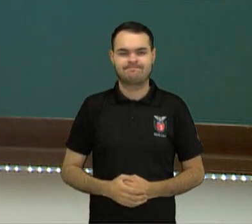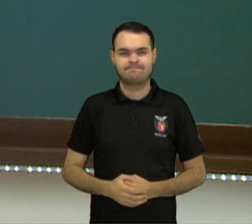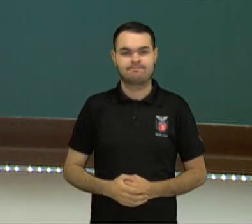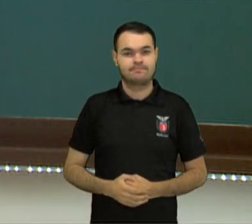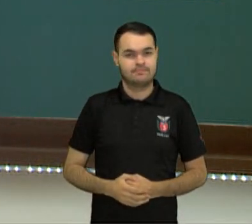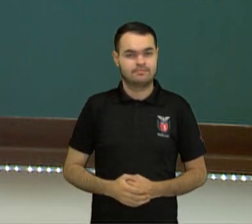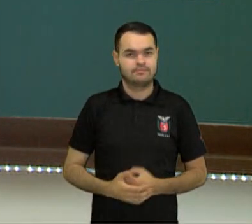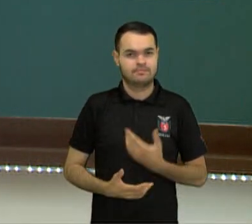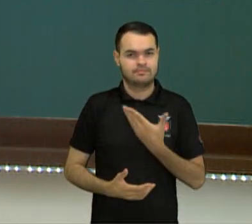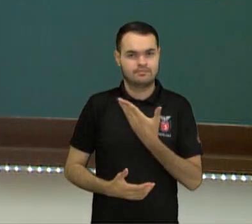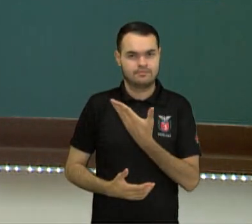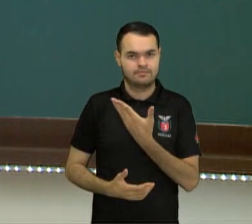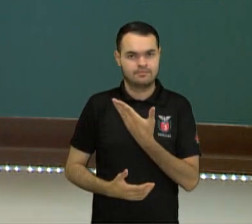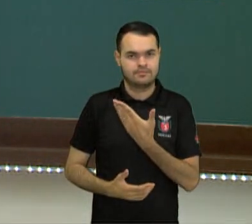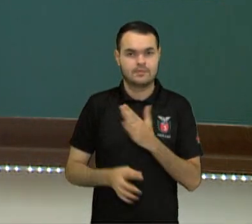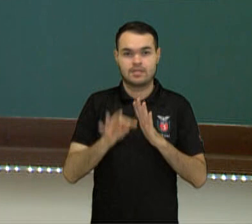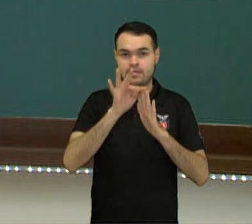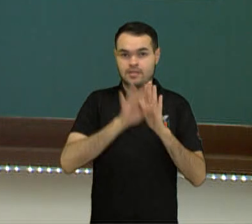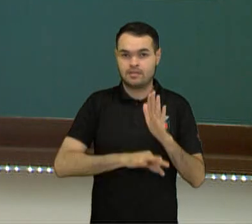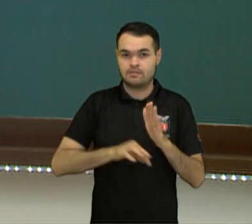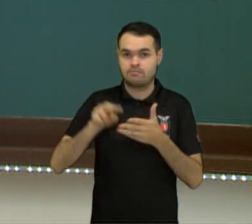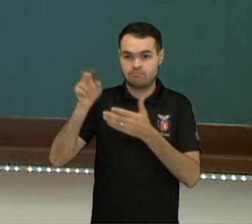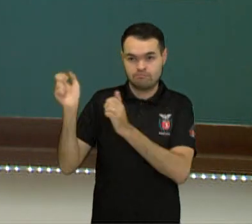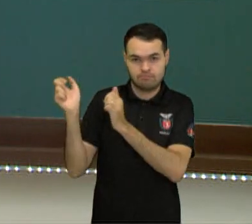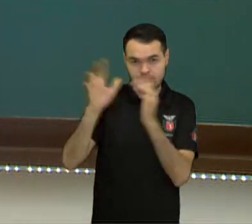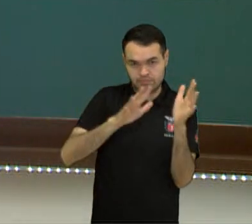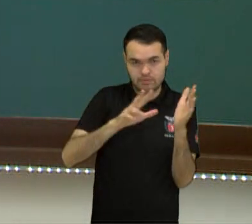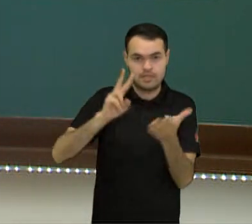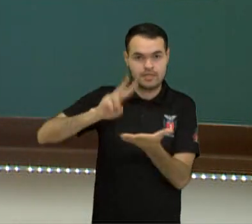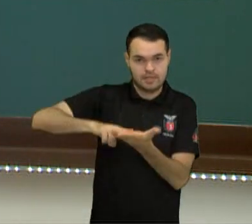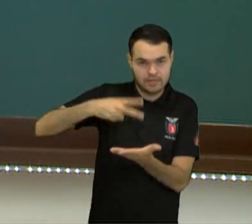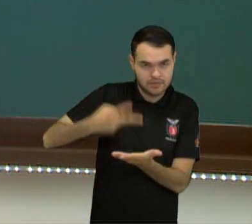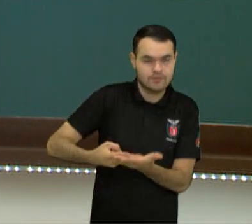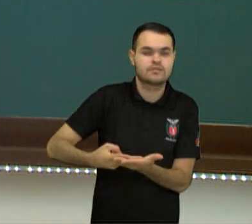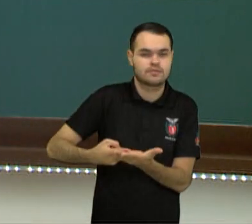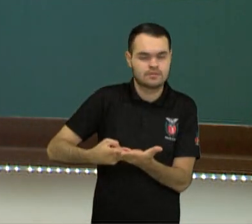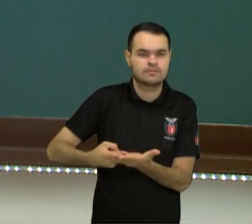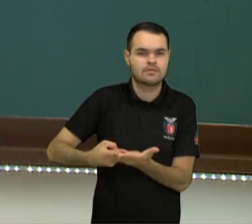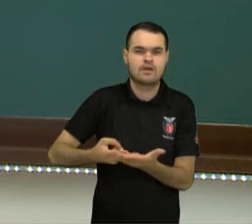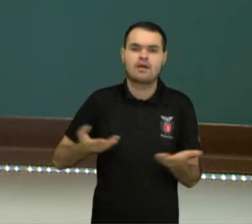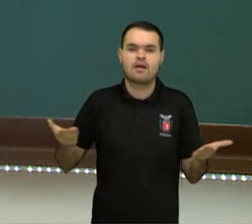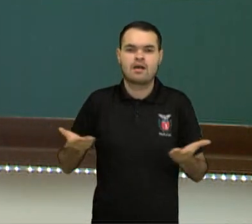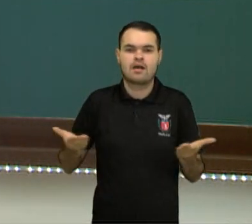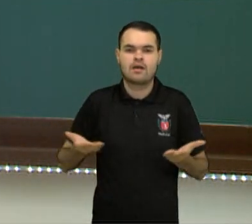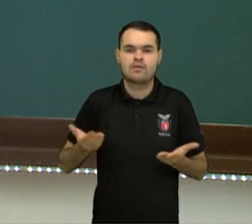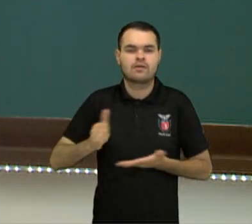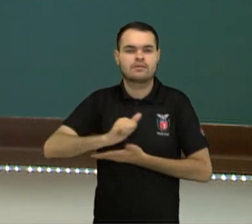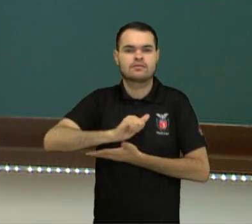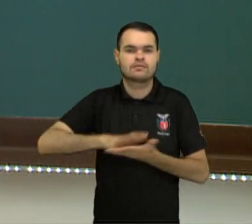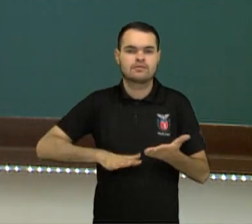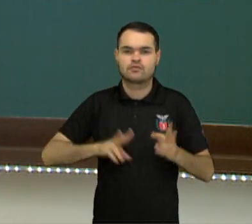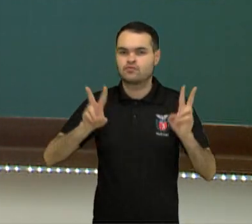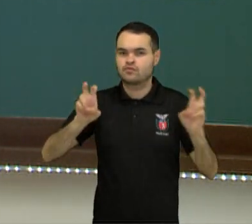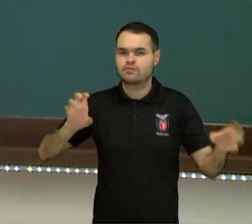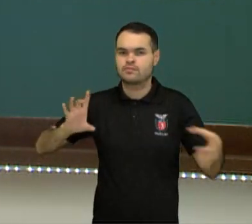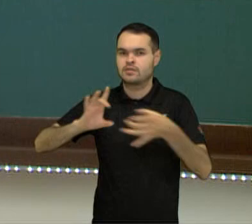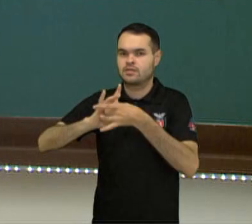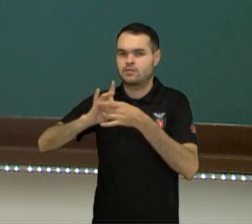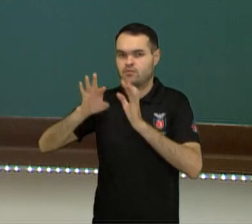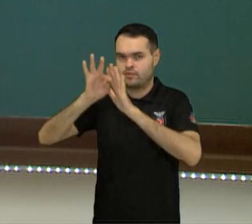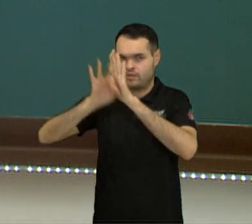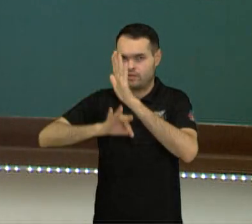Então, texto lido, interpretado aqui, né, traduzido melhor, quer dizer. Vamos então agora para a atividade sobre ele, tá